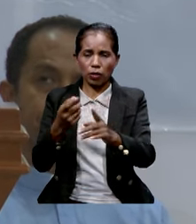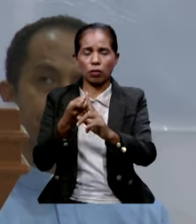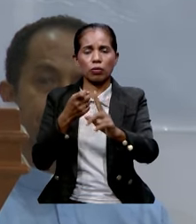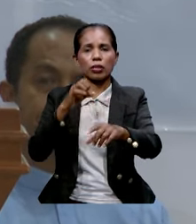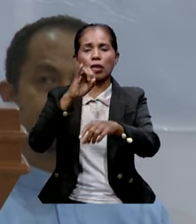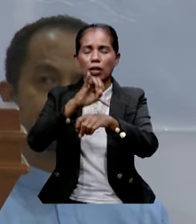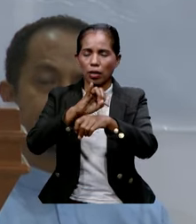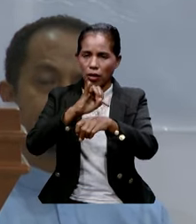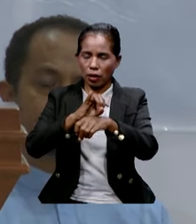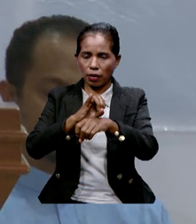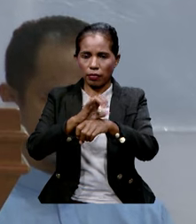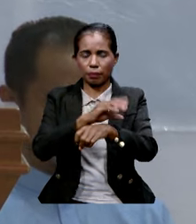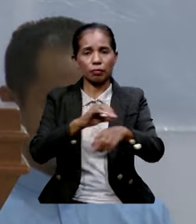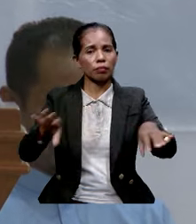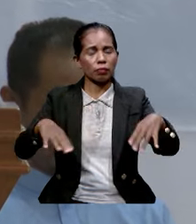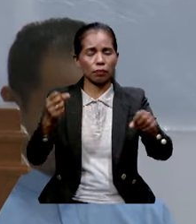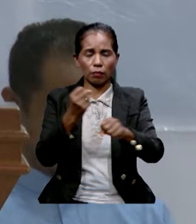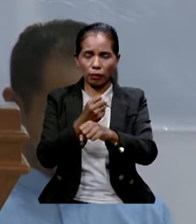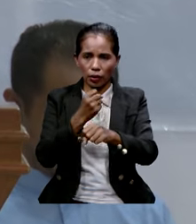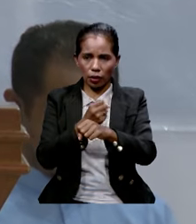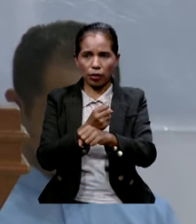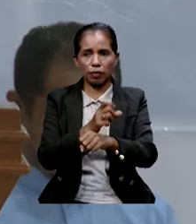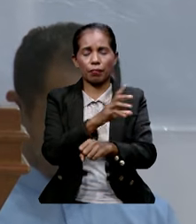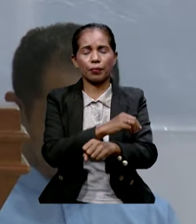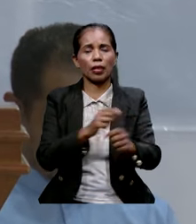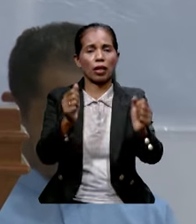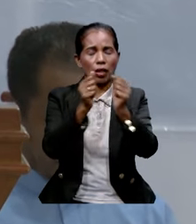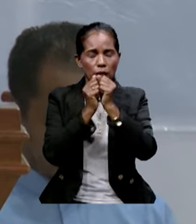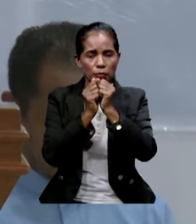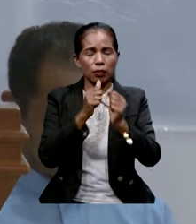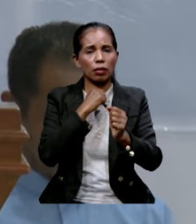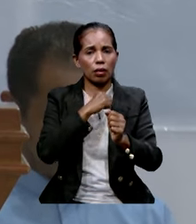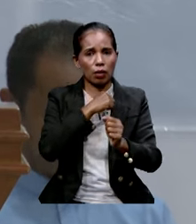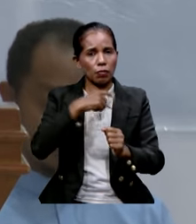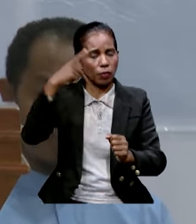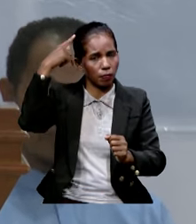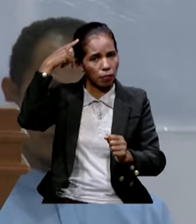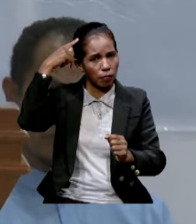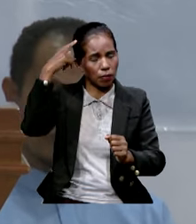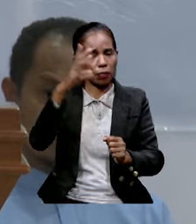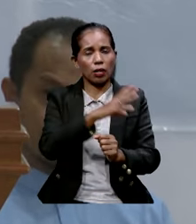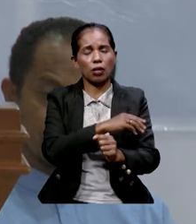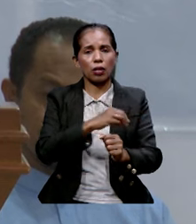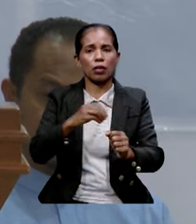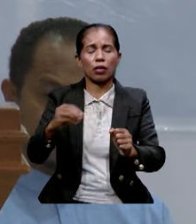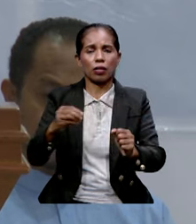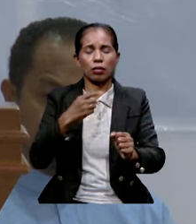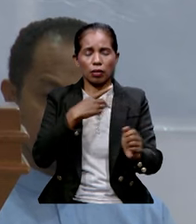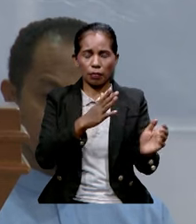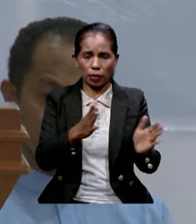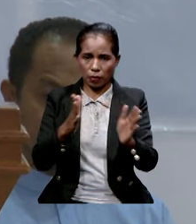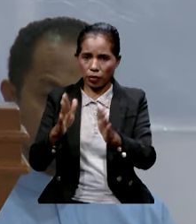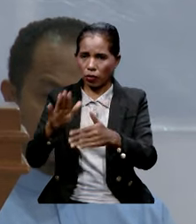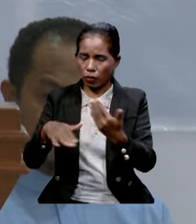igreja nian serviço makas hela amuto conunciatura apostólica atu processo preparação